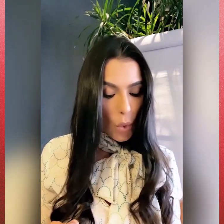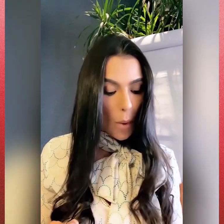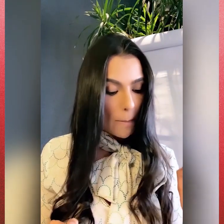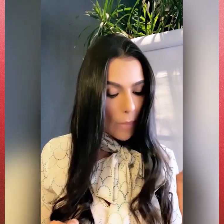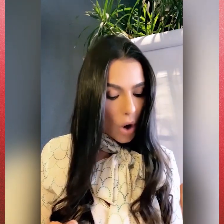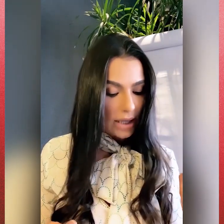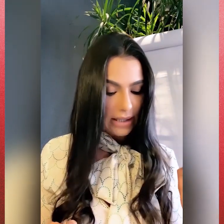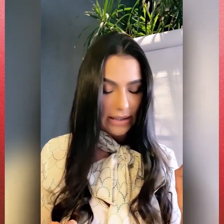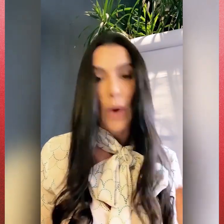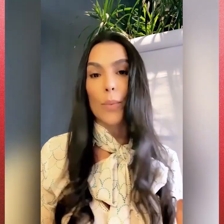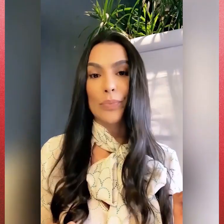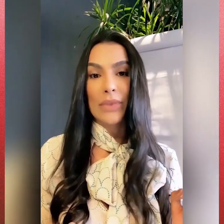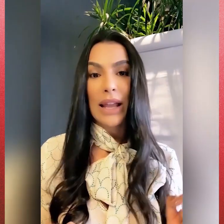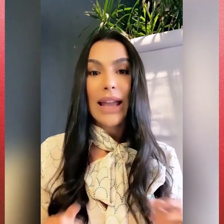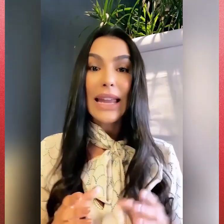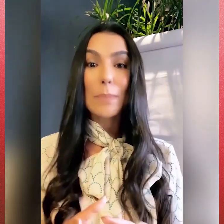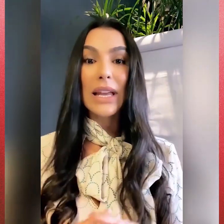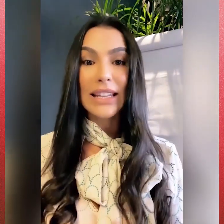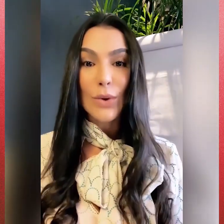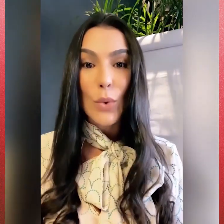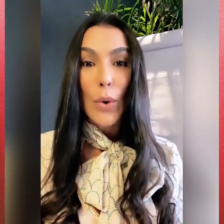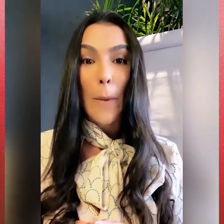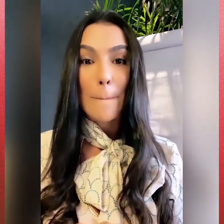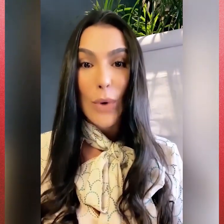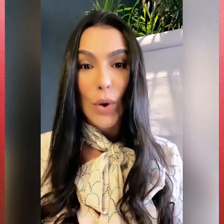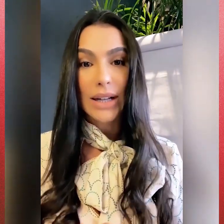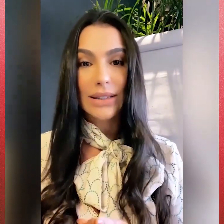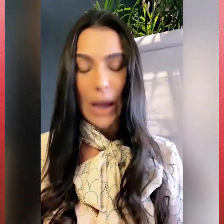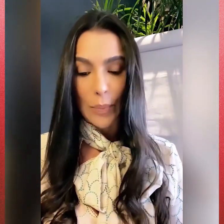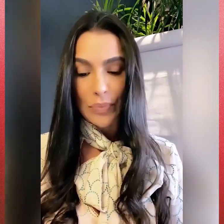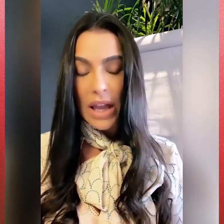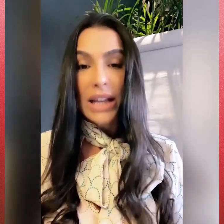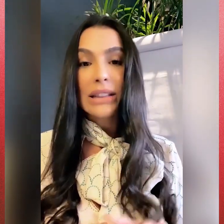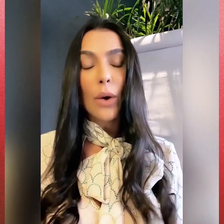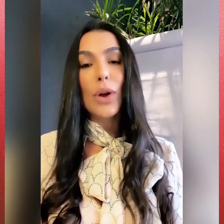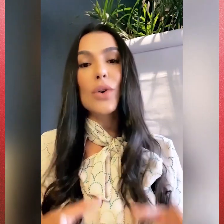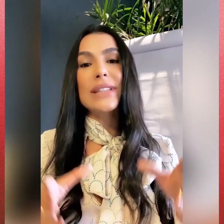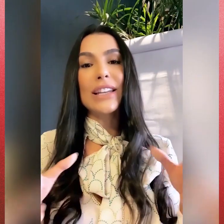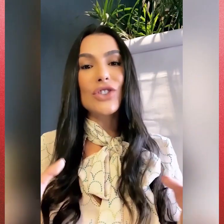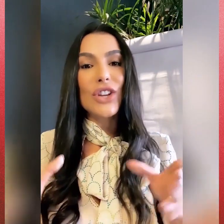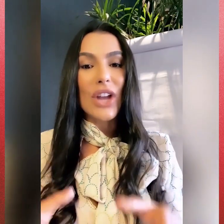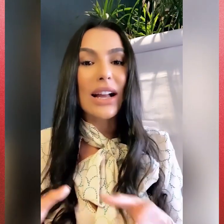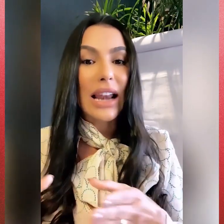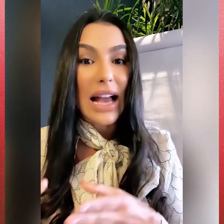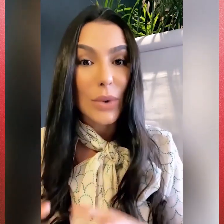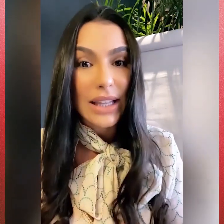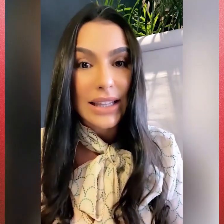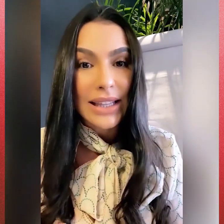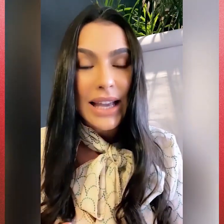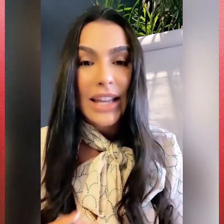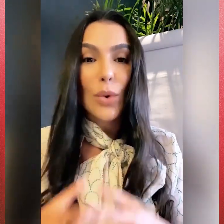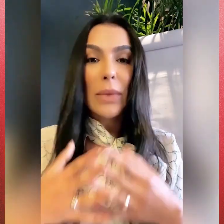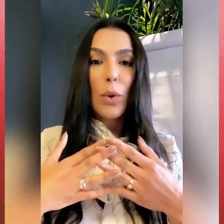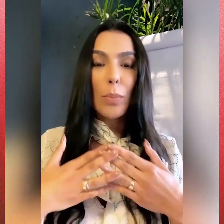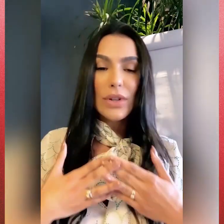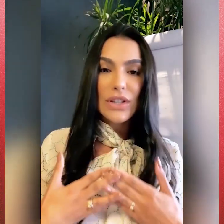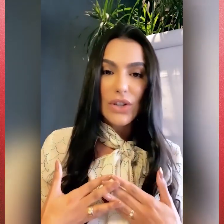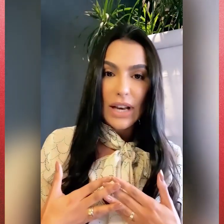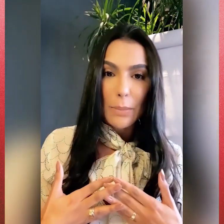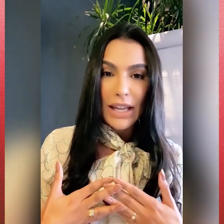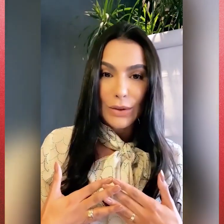perigo mortal. Em perigo mortal. Então, eu gostaria de deixar claro aqui que o